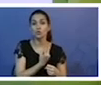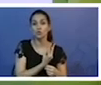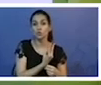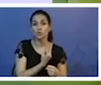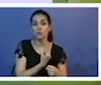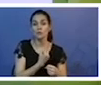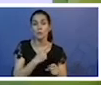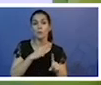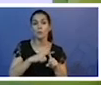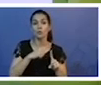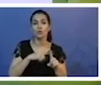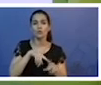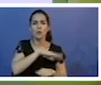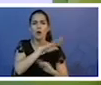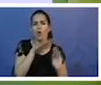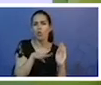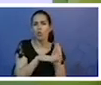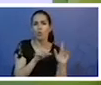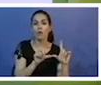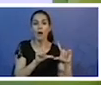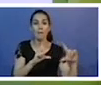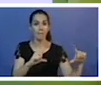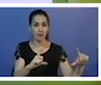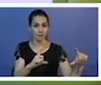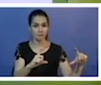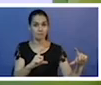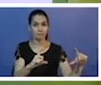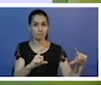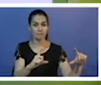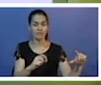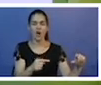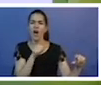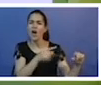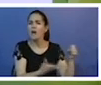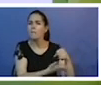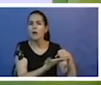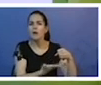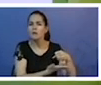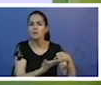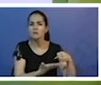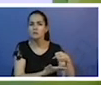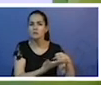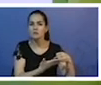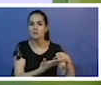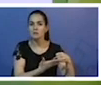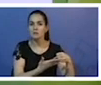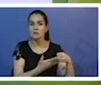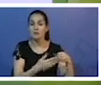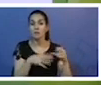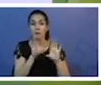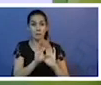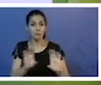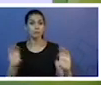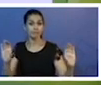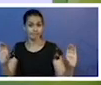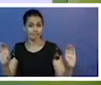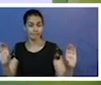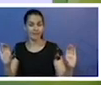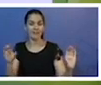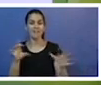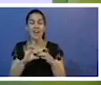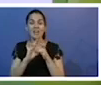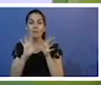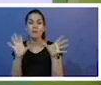2 multiplica tudo que está no parênteses. Então, aqui nessa base, na hora da dissociação, ele vai